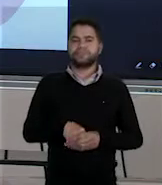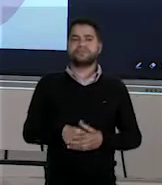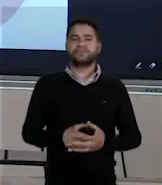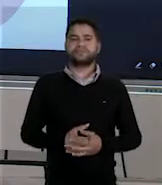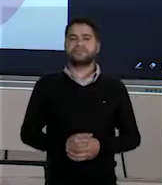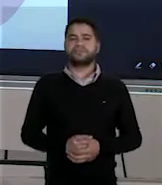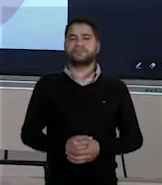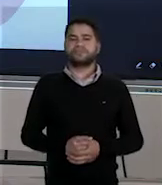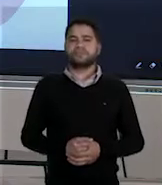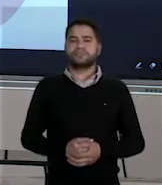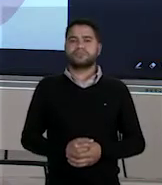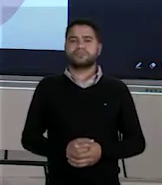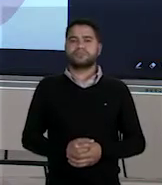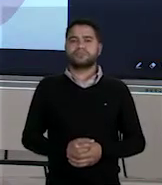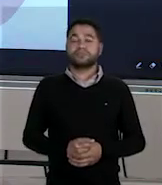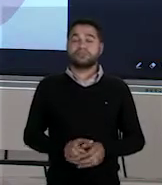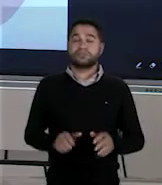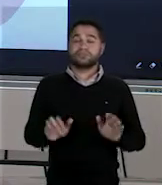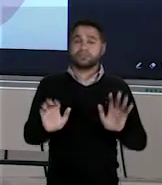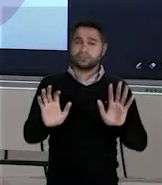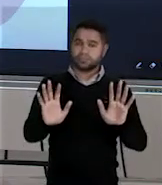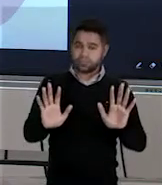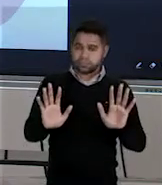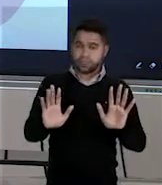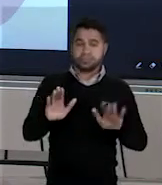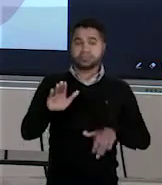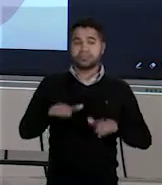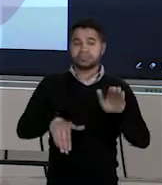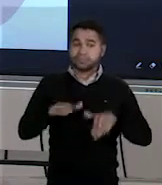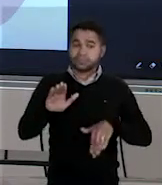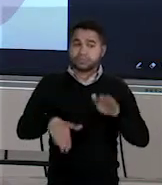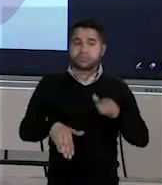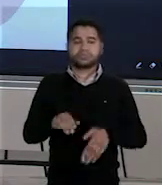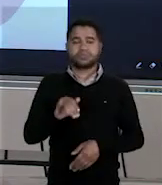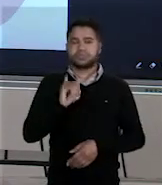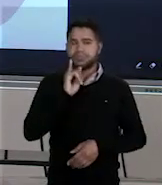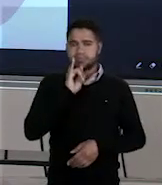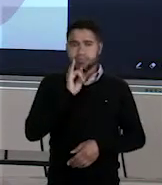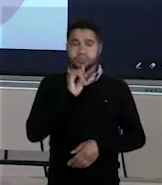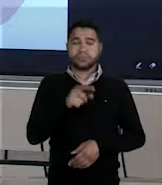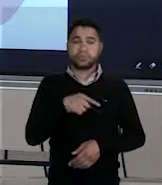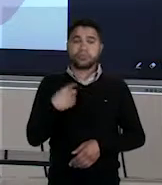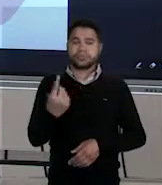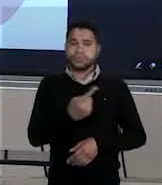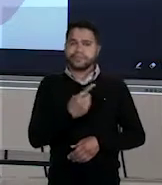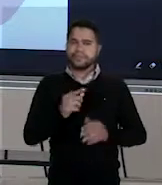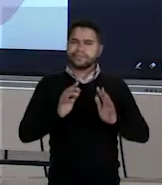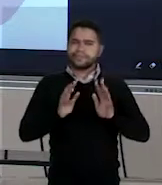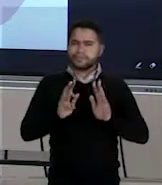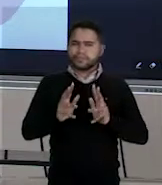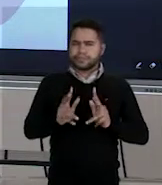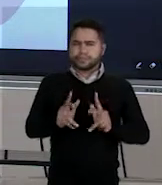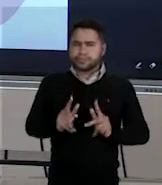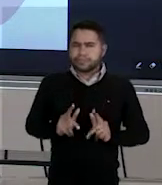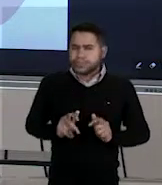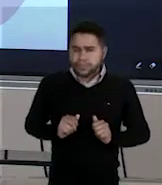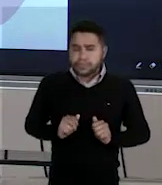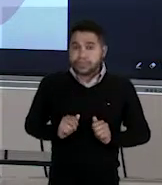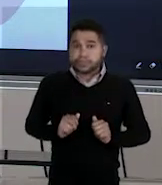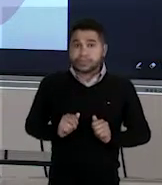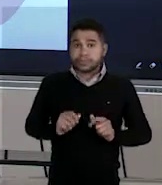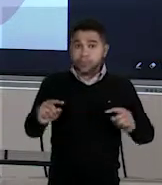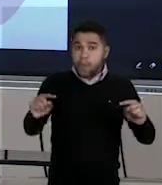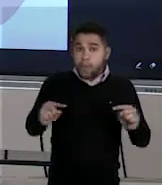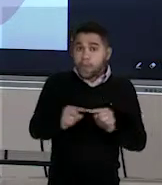bacteriana intestinal. Mas, dependendo da forma que a gente higieniza, se a gente não higienizar da